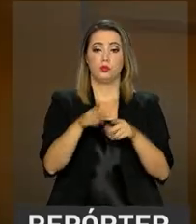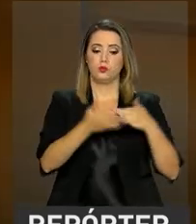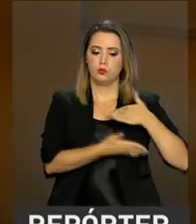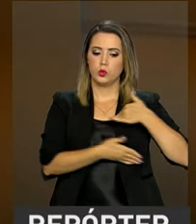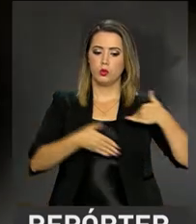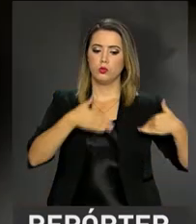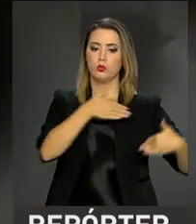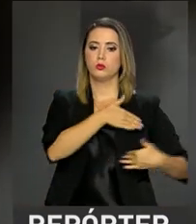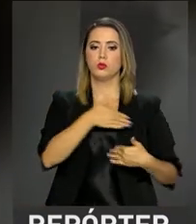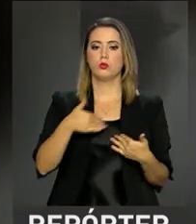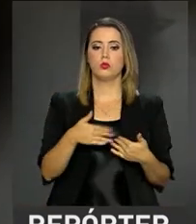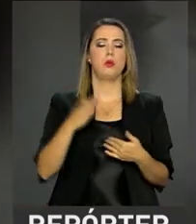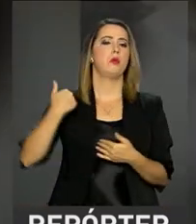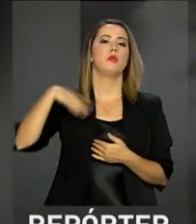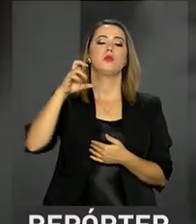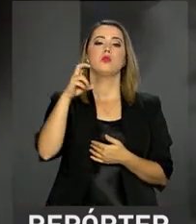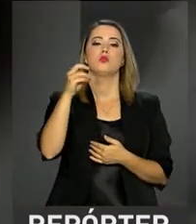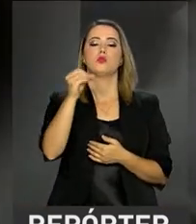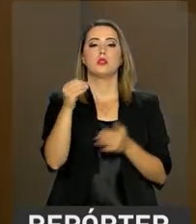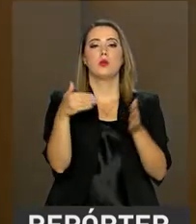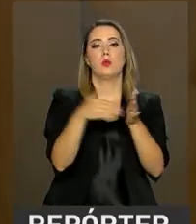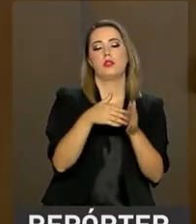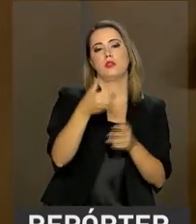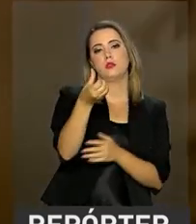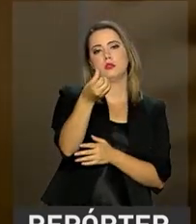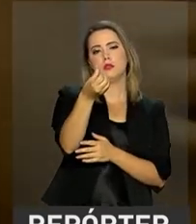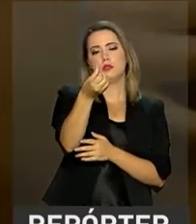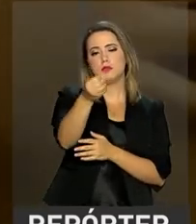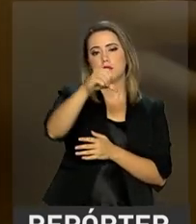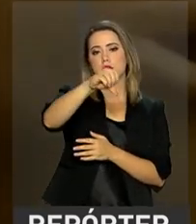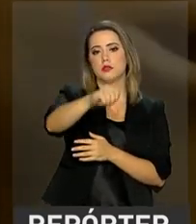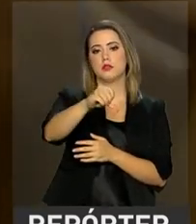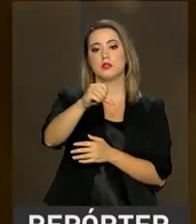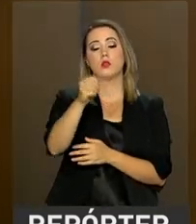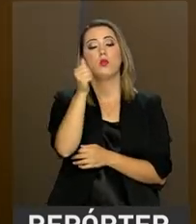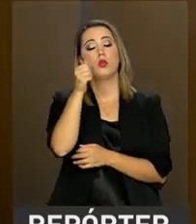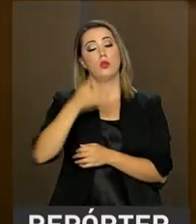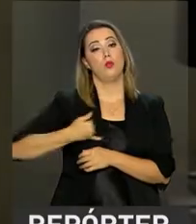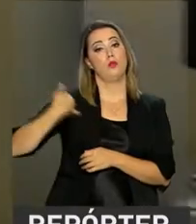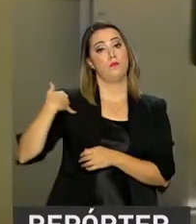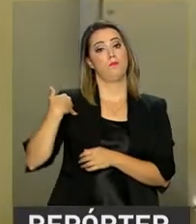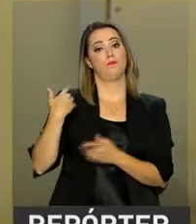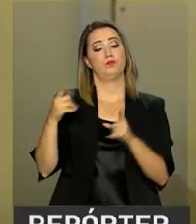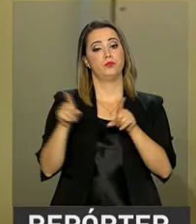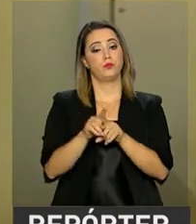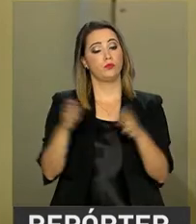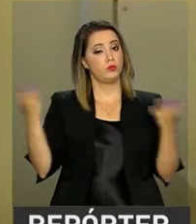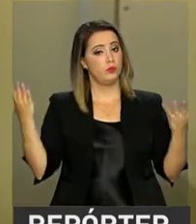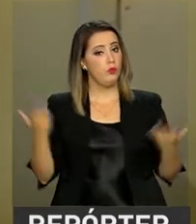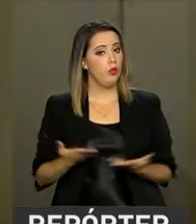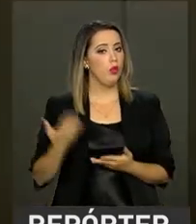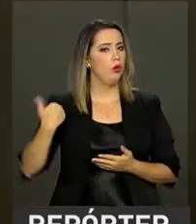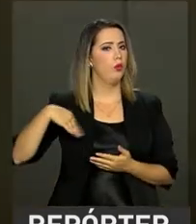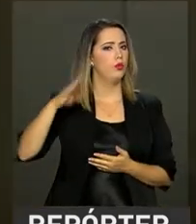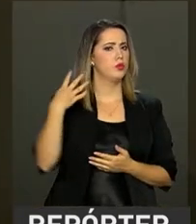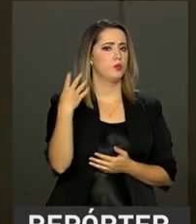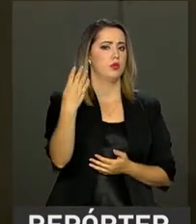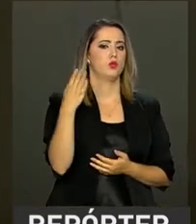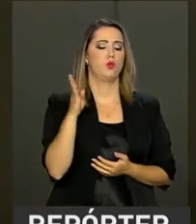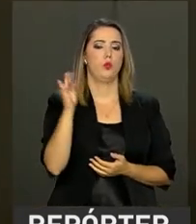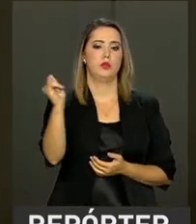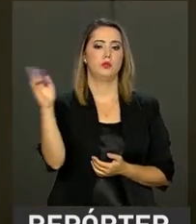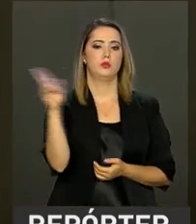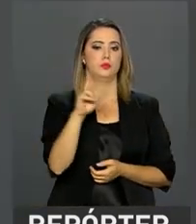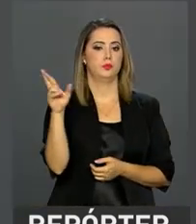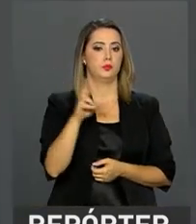na faixa de 50 a 69 anos de idade atualmente são destinados 4 bilhões de